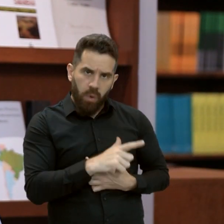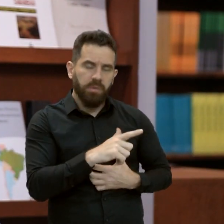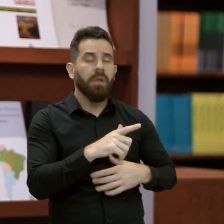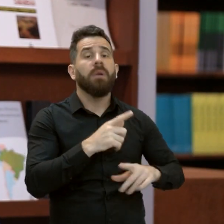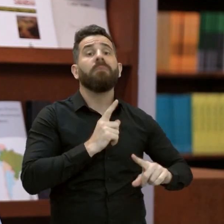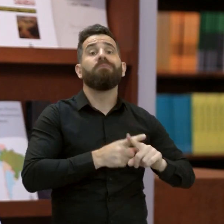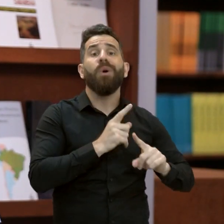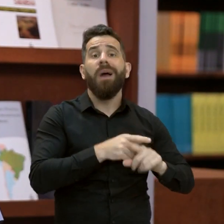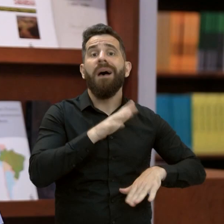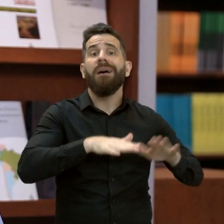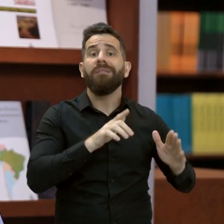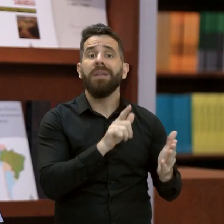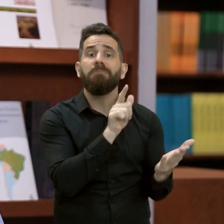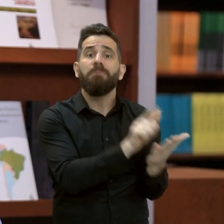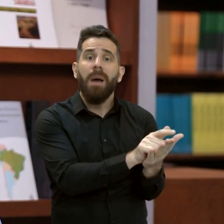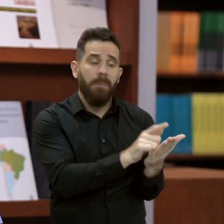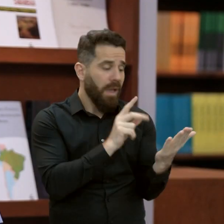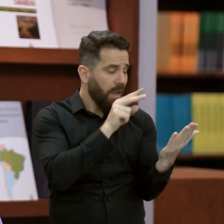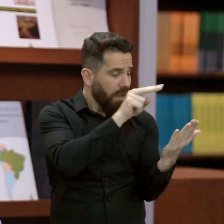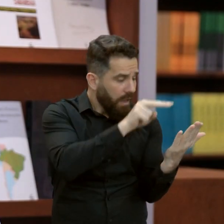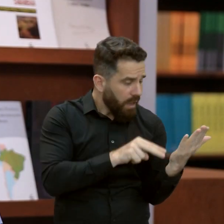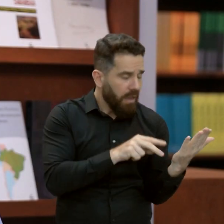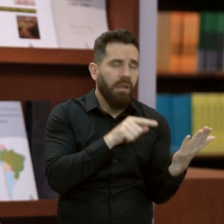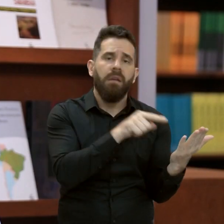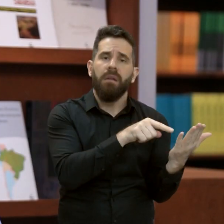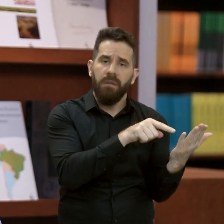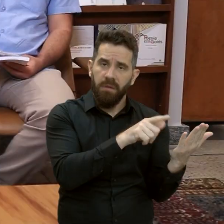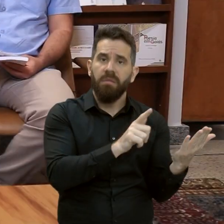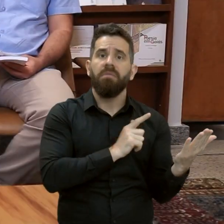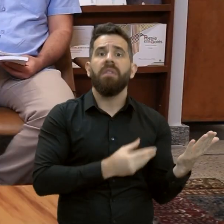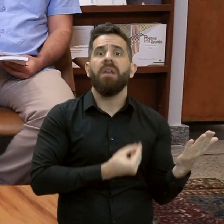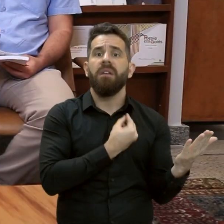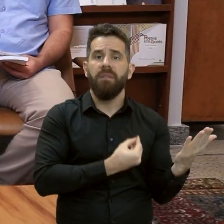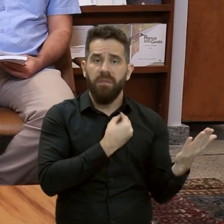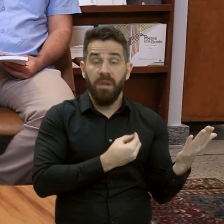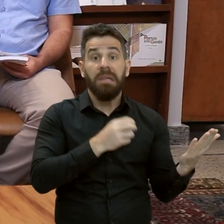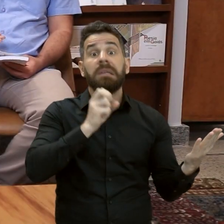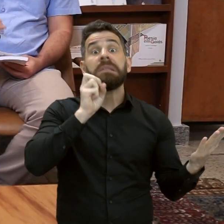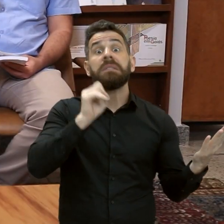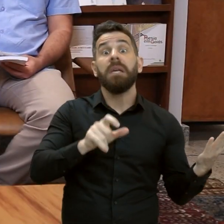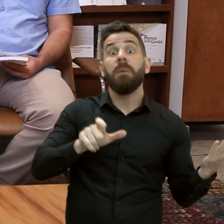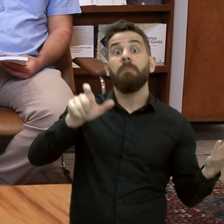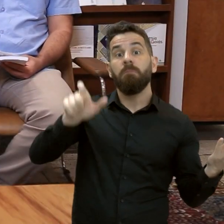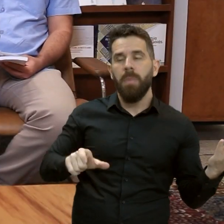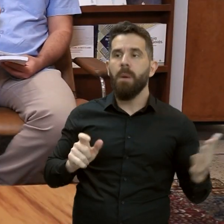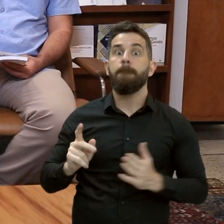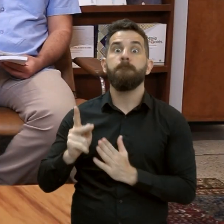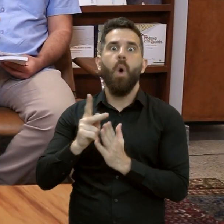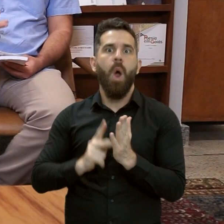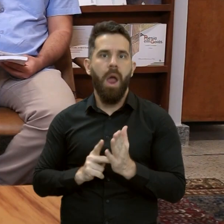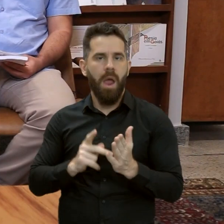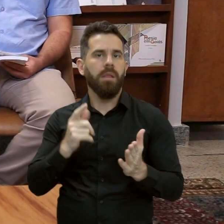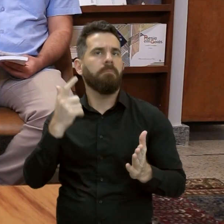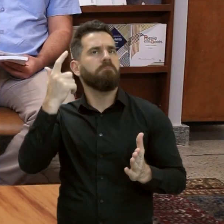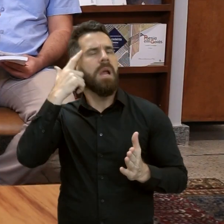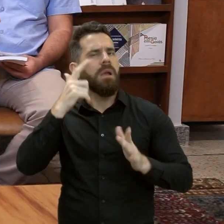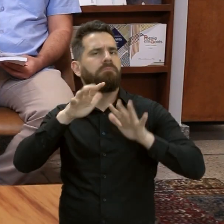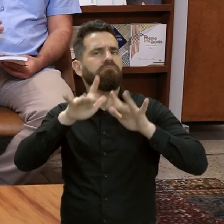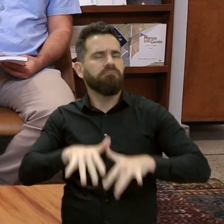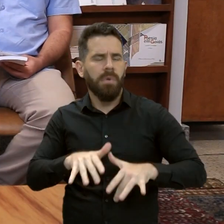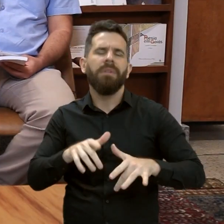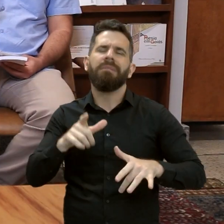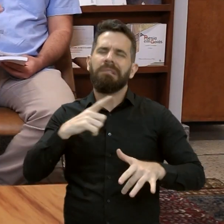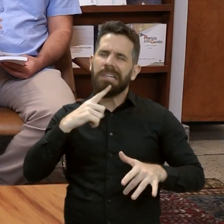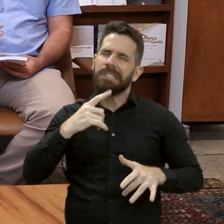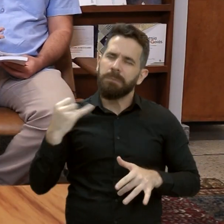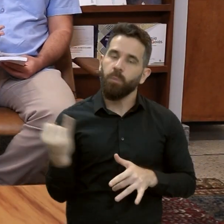página do papel, a página escrita, a página impressa. Os poetas não deixam de valorizar esse elemento sonoro, de